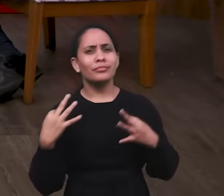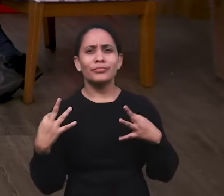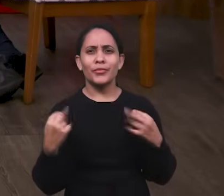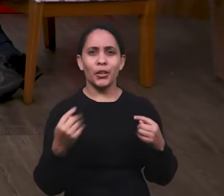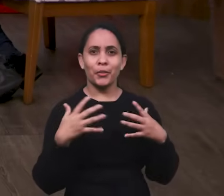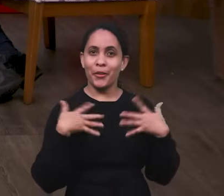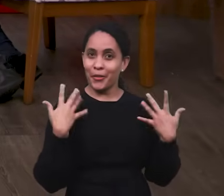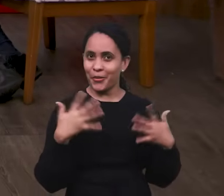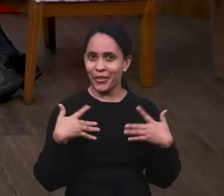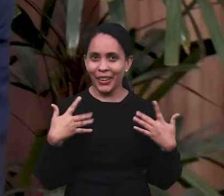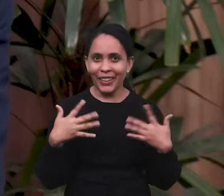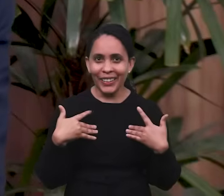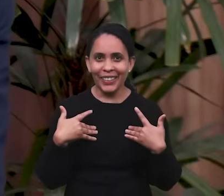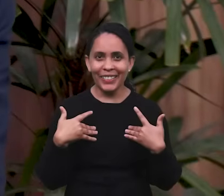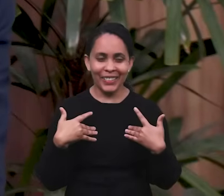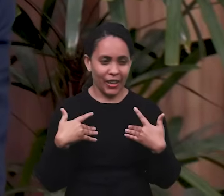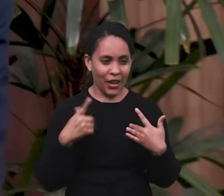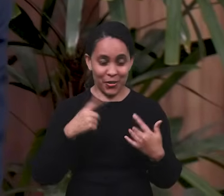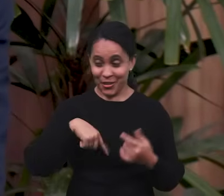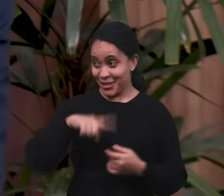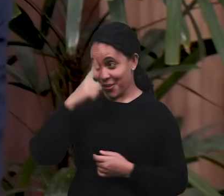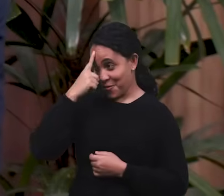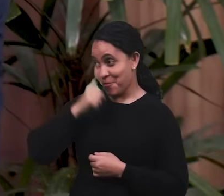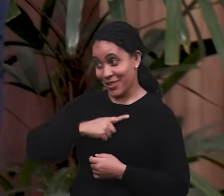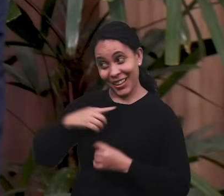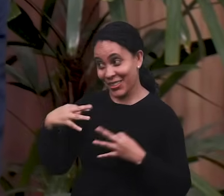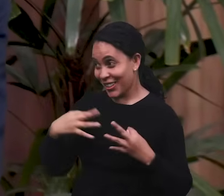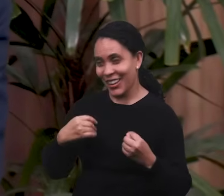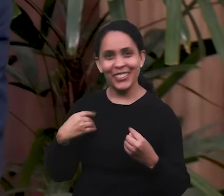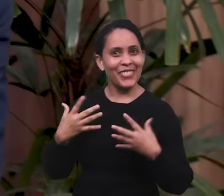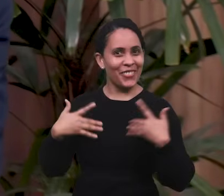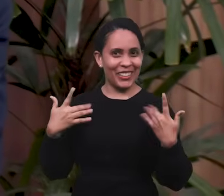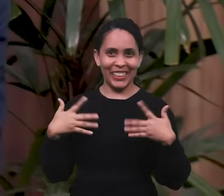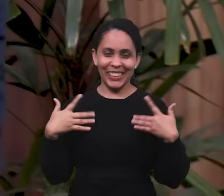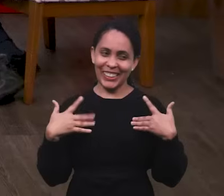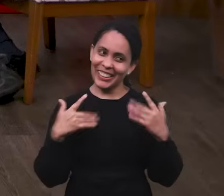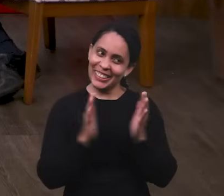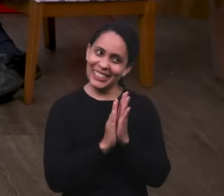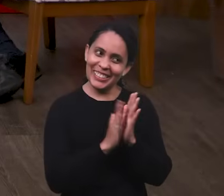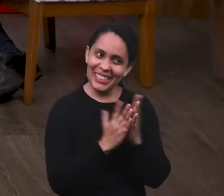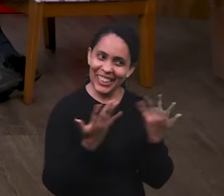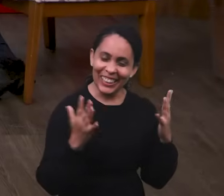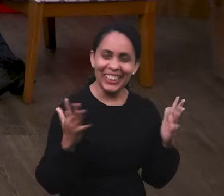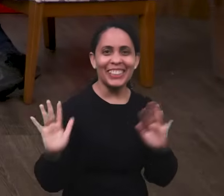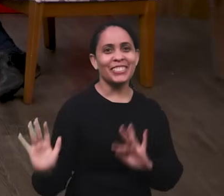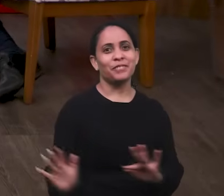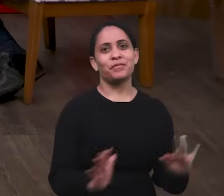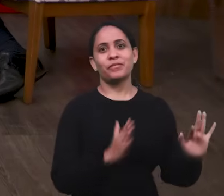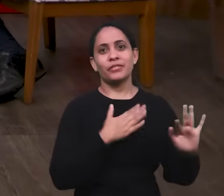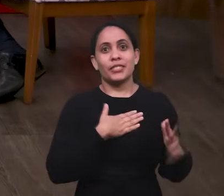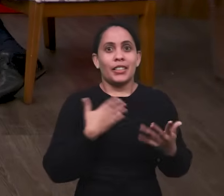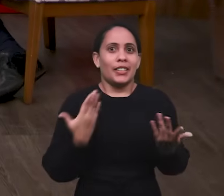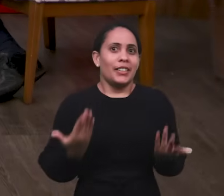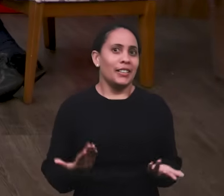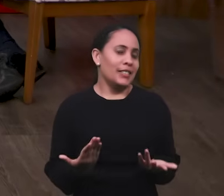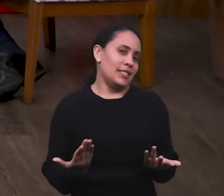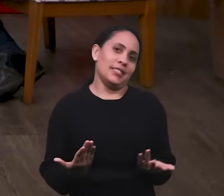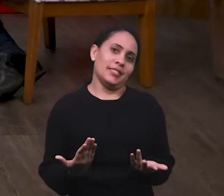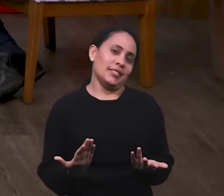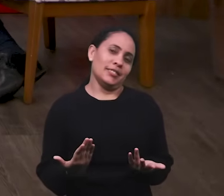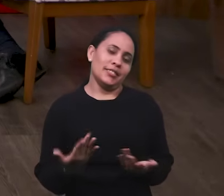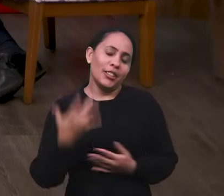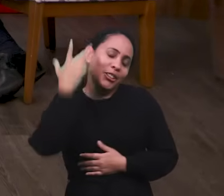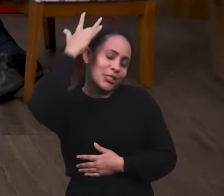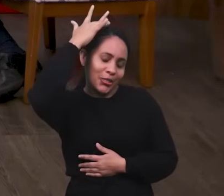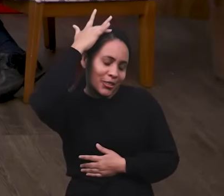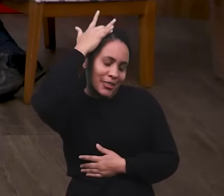eu, que todo mundo ia ficar feliz. Tipo assim, você vai mandar na gente, todo mundo... Vai todo mundo se alegrar comigo, vai né? ficar feliz. A inocência